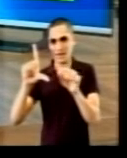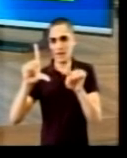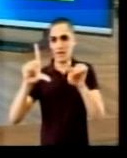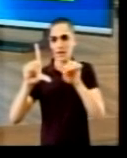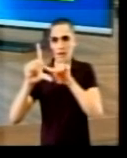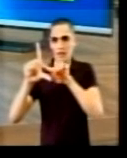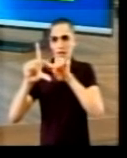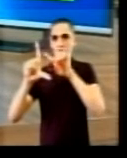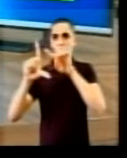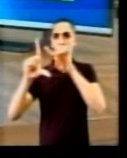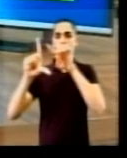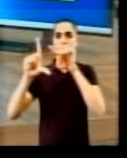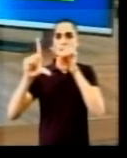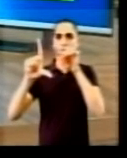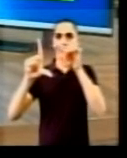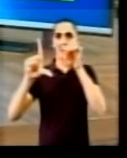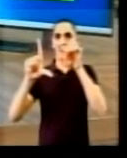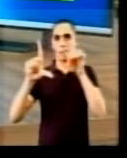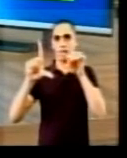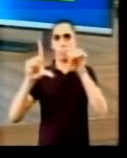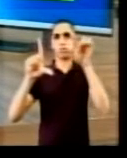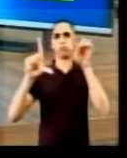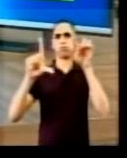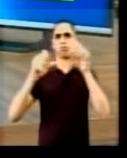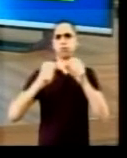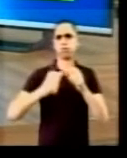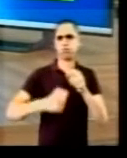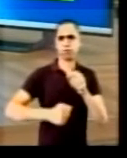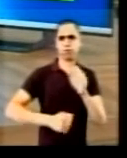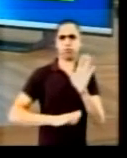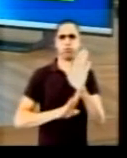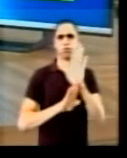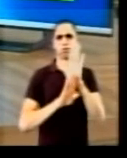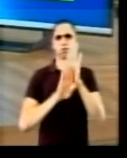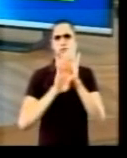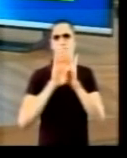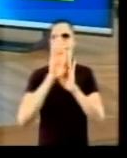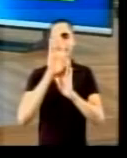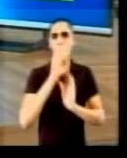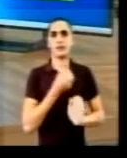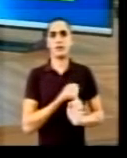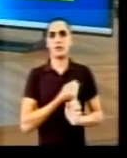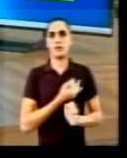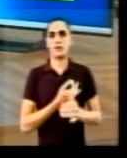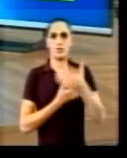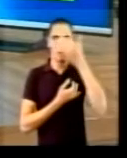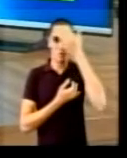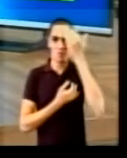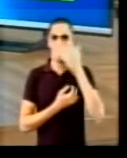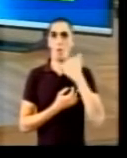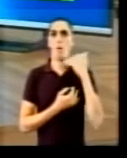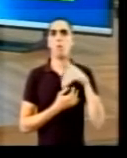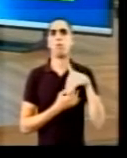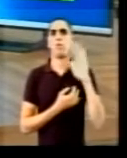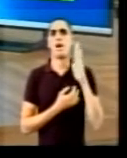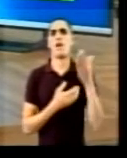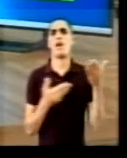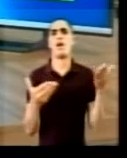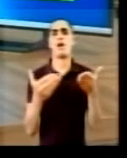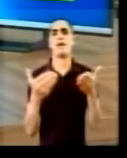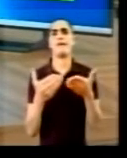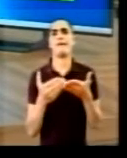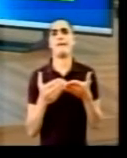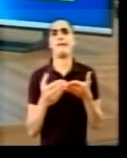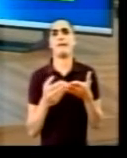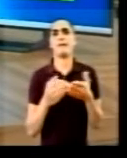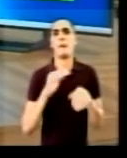últimos 3 anos. Então para com essa conversa aqui, para de negar isso. Aqui está mostrando,